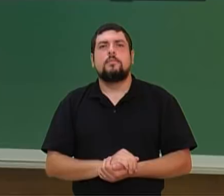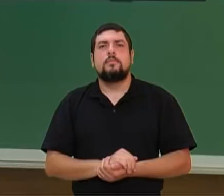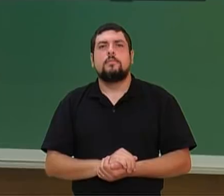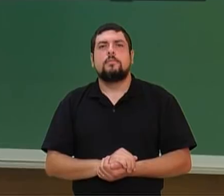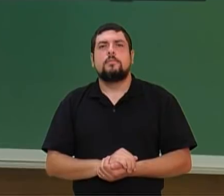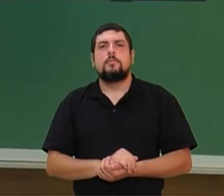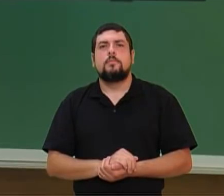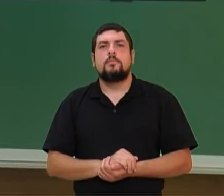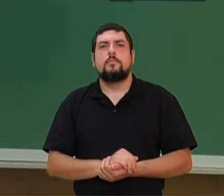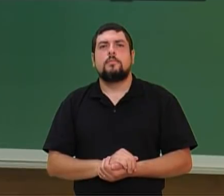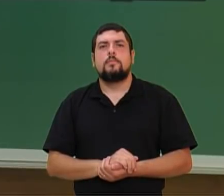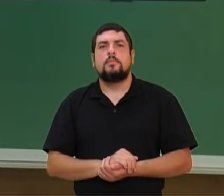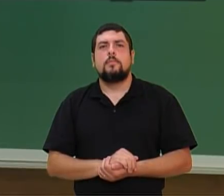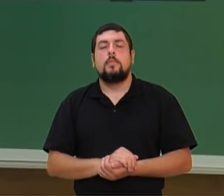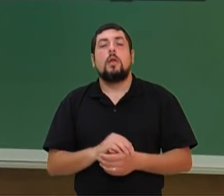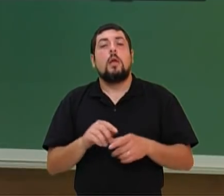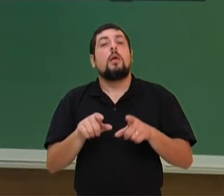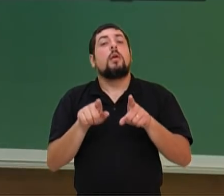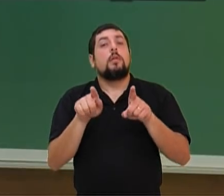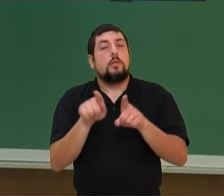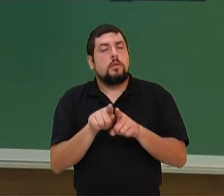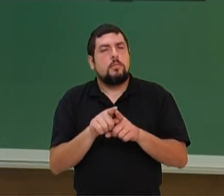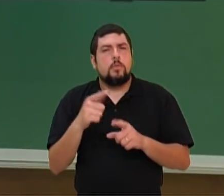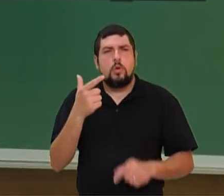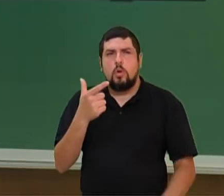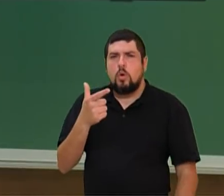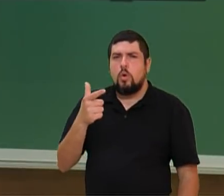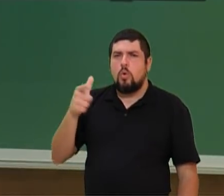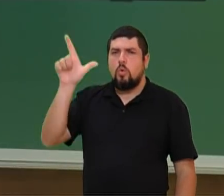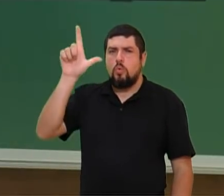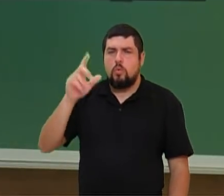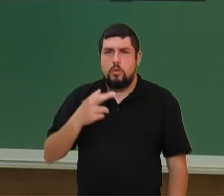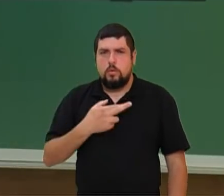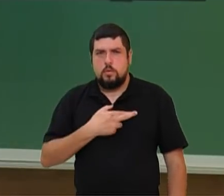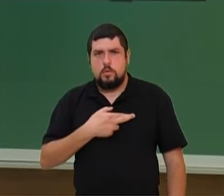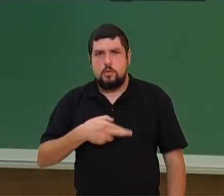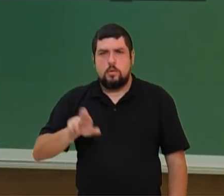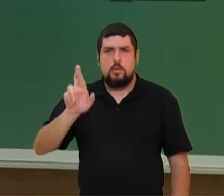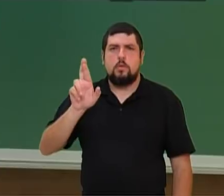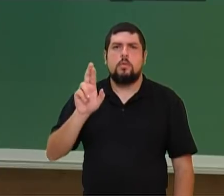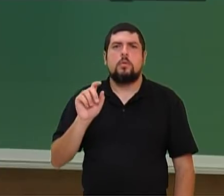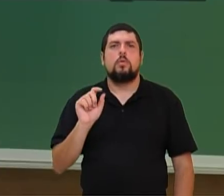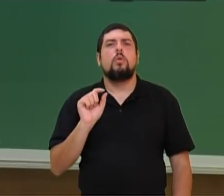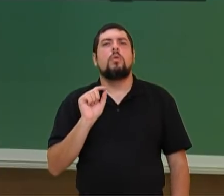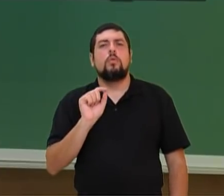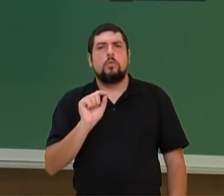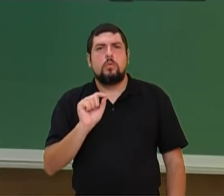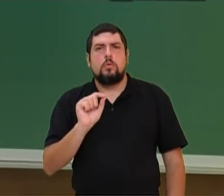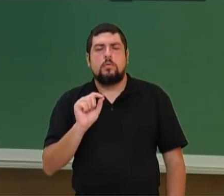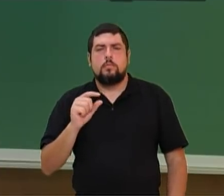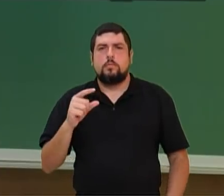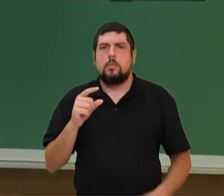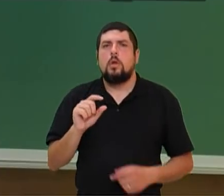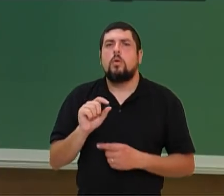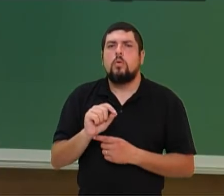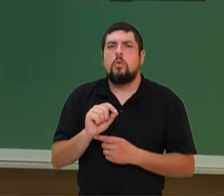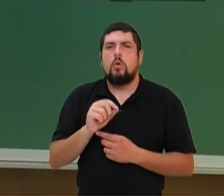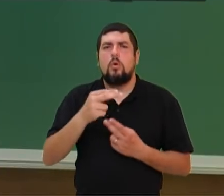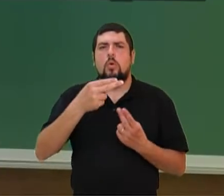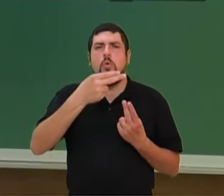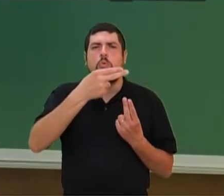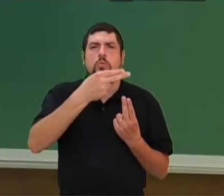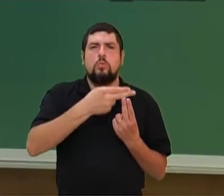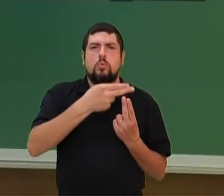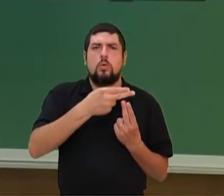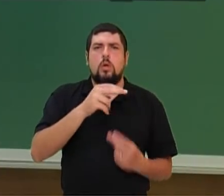E nós vamos ter também uma outra religião, além do confucionismo, da qual ele teve a influência, que é o